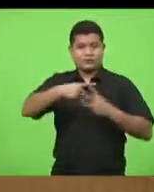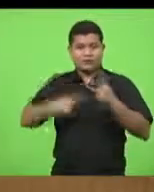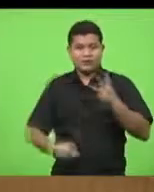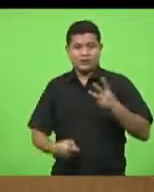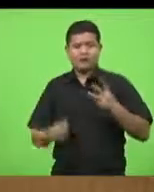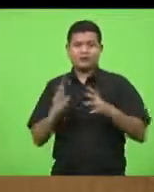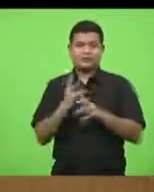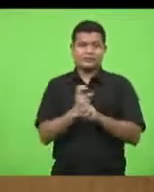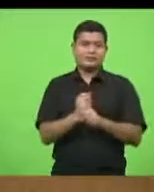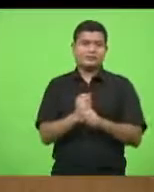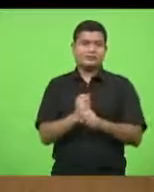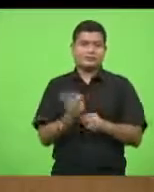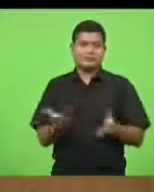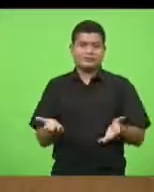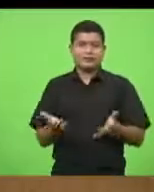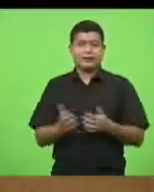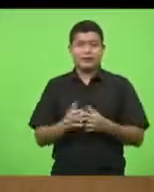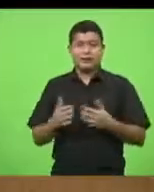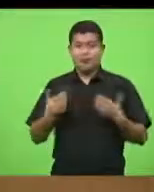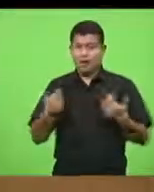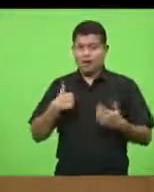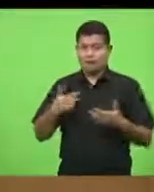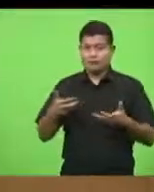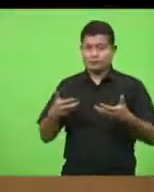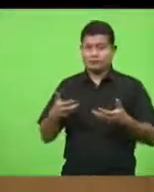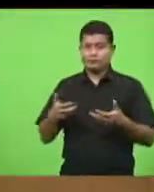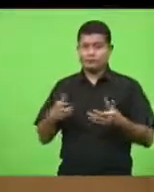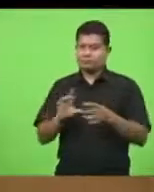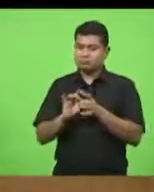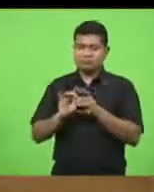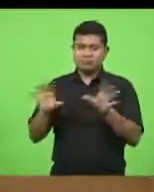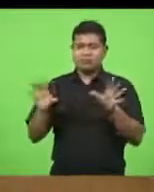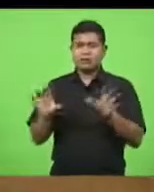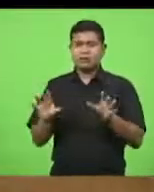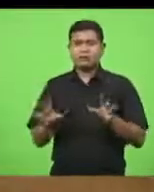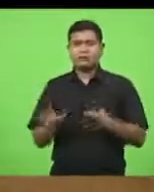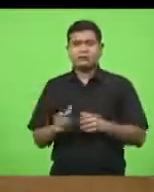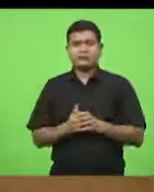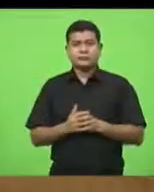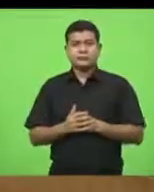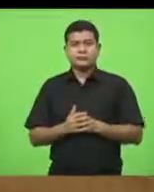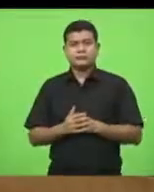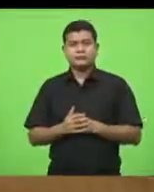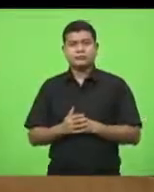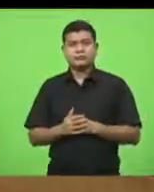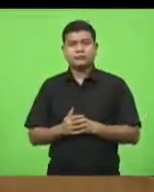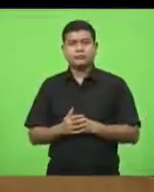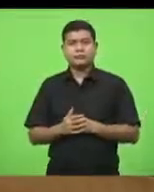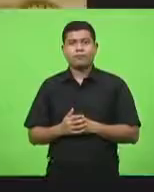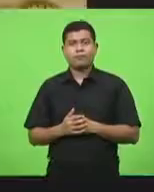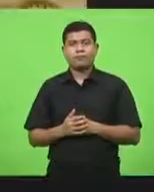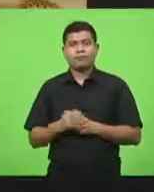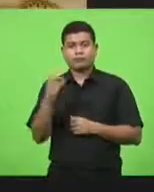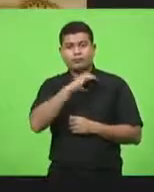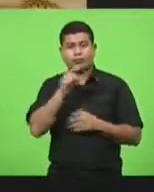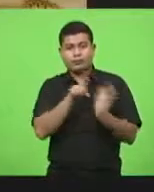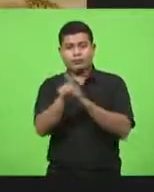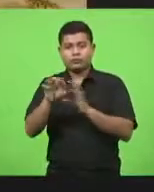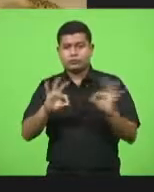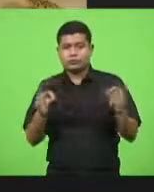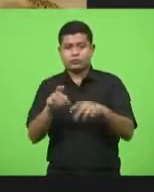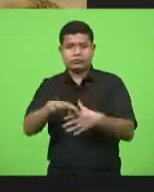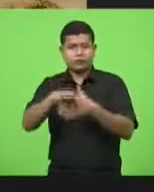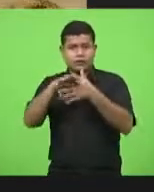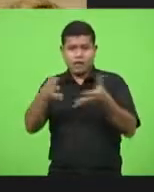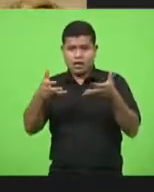uma contribuição, de minha parte, eu queria... Faça a exceção, deputado. Rapidamente, pela exceção, então, consulto o senhor Lislide, se alguém faz